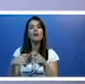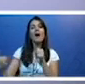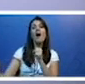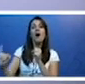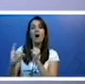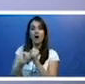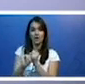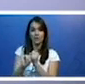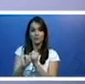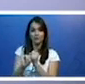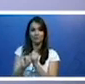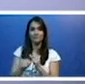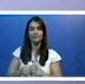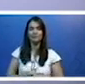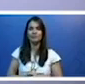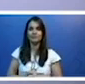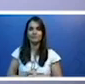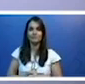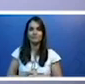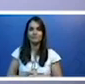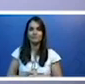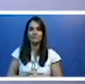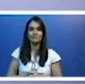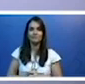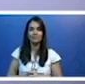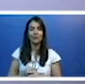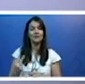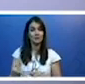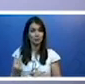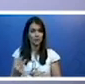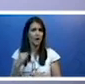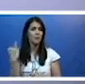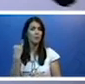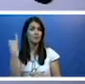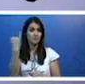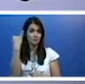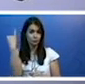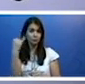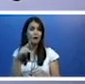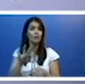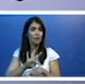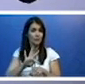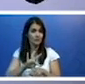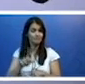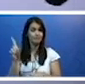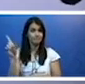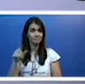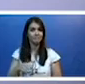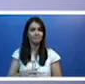Esse 2 do magnésio é o que vai fazer parte aqui da fórmula. Então, essa fórmula, ela é